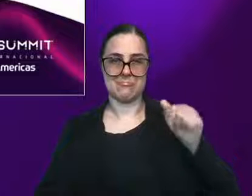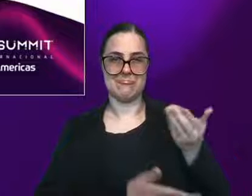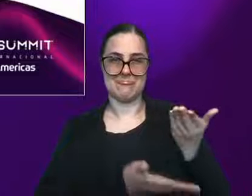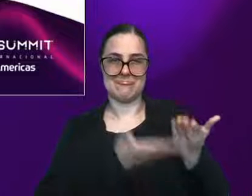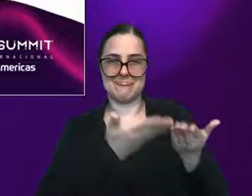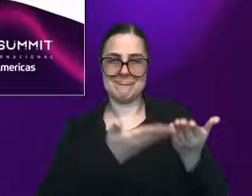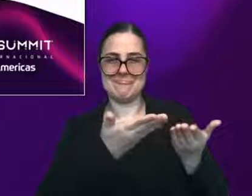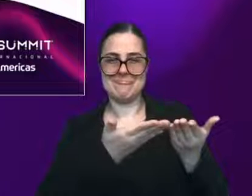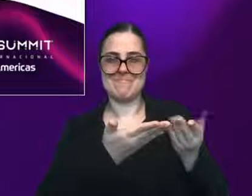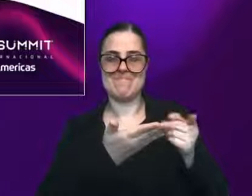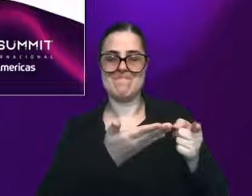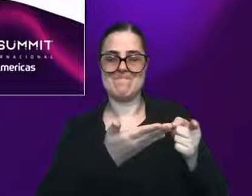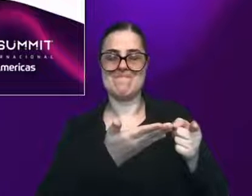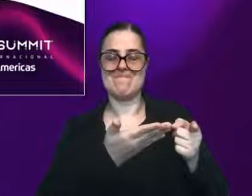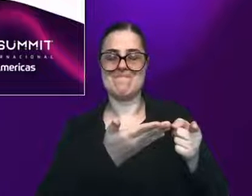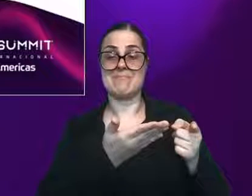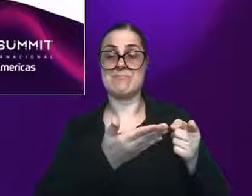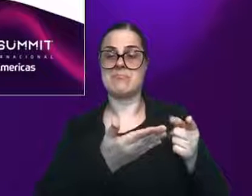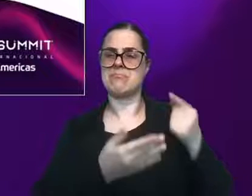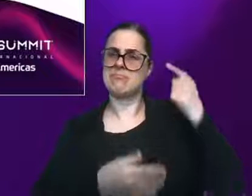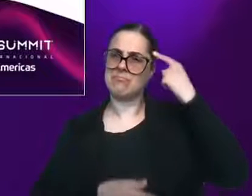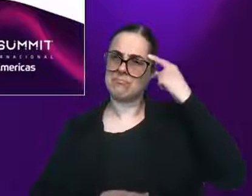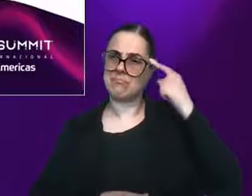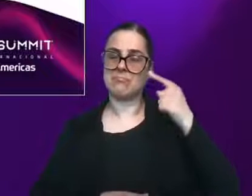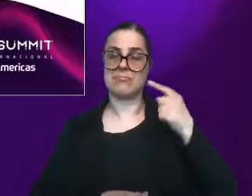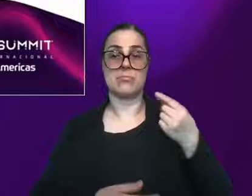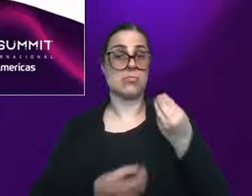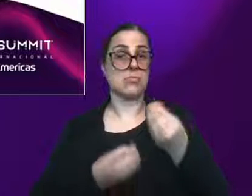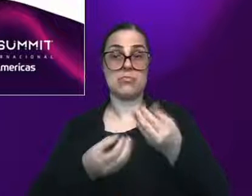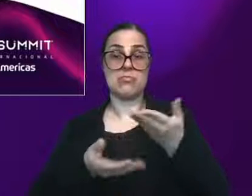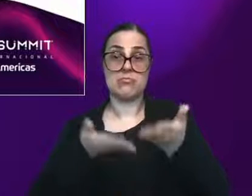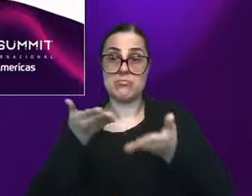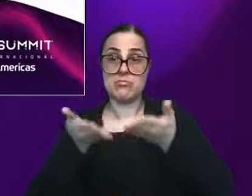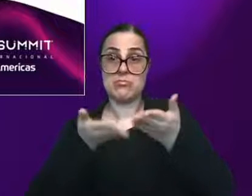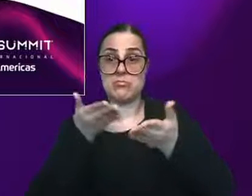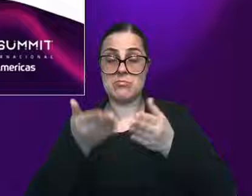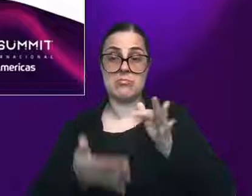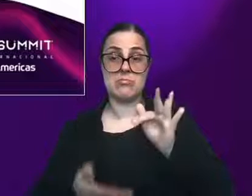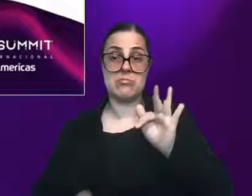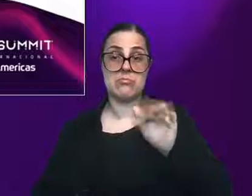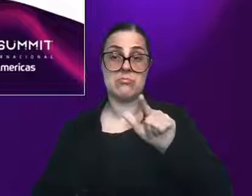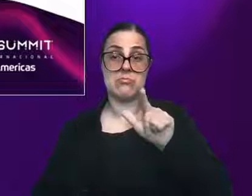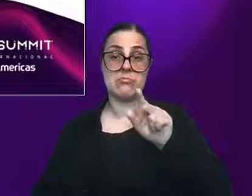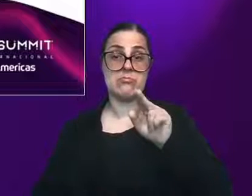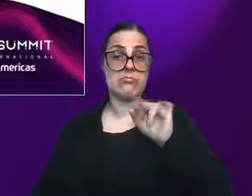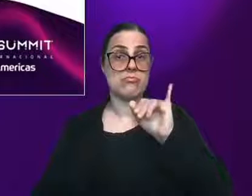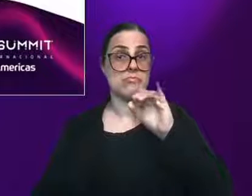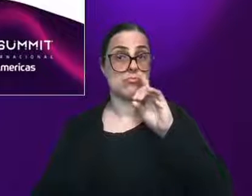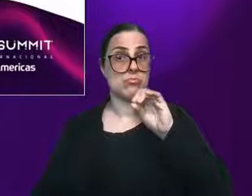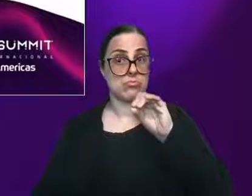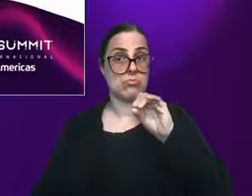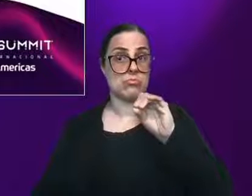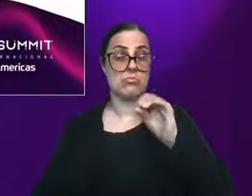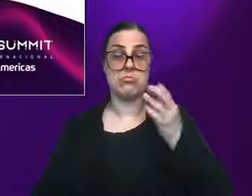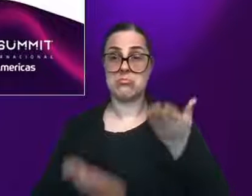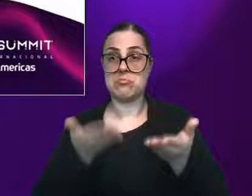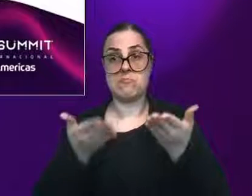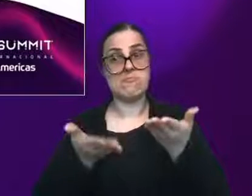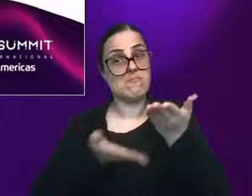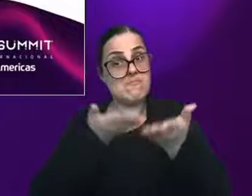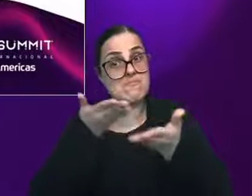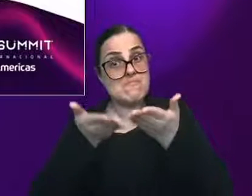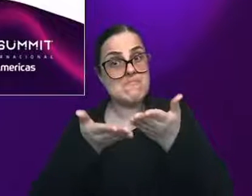se toda a fluidoterapia, desde a admissão, for feita usando fluidos equilibrados. Então, acho que esse é um ponto que tem que